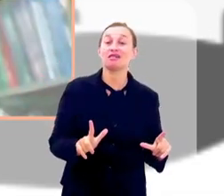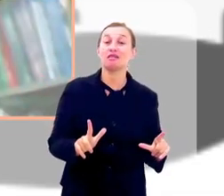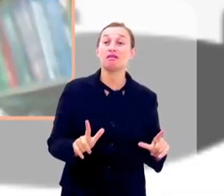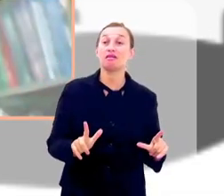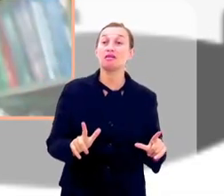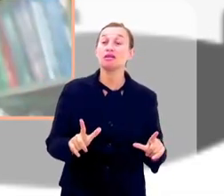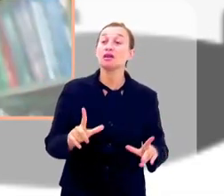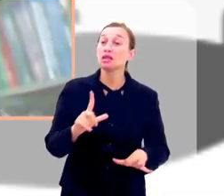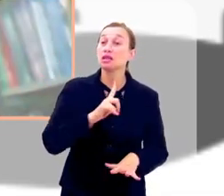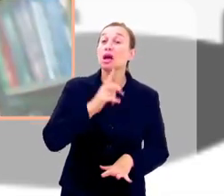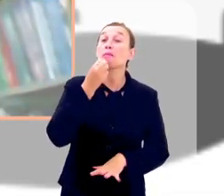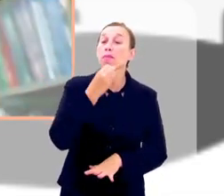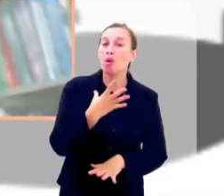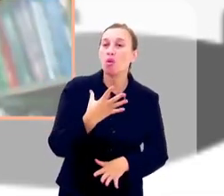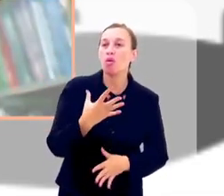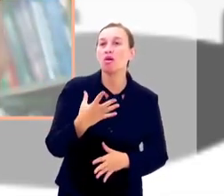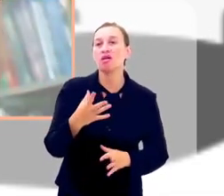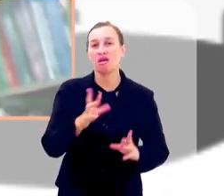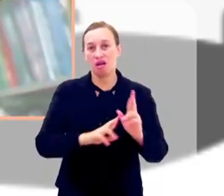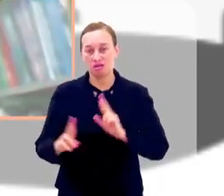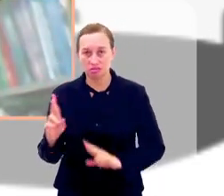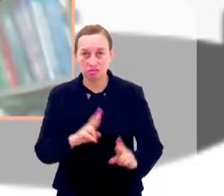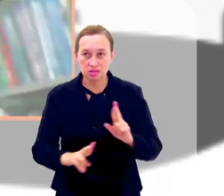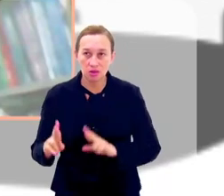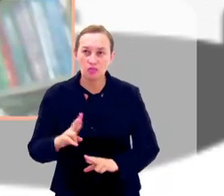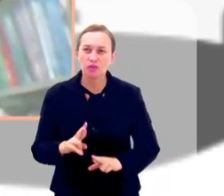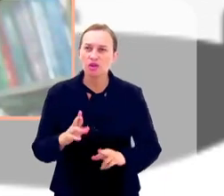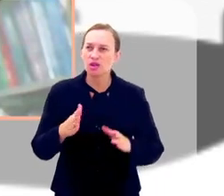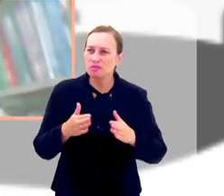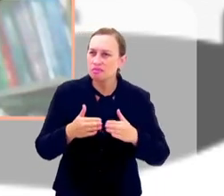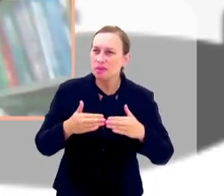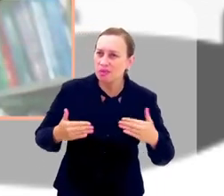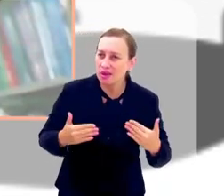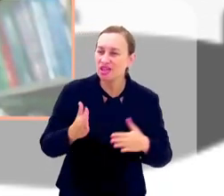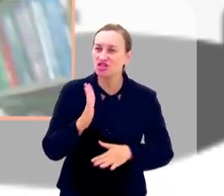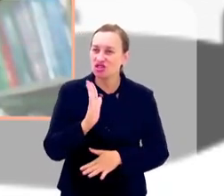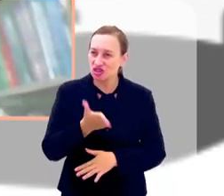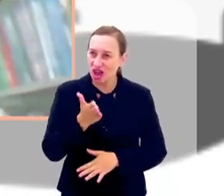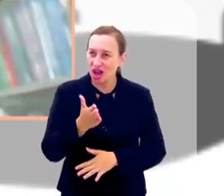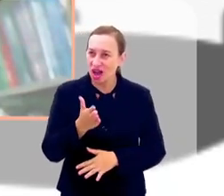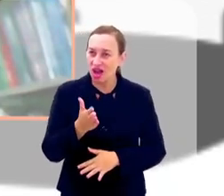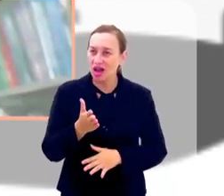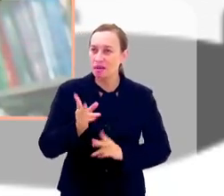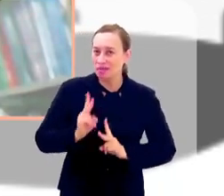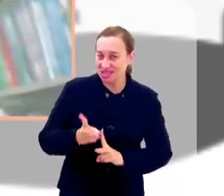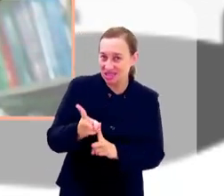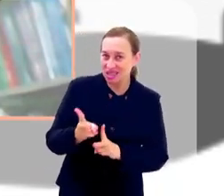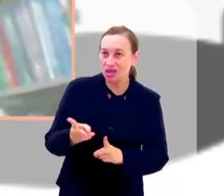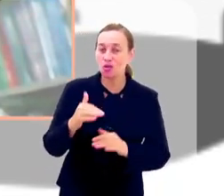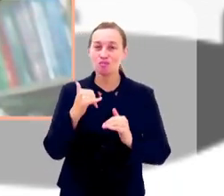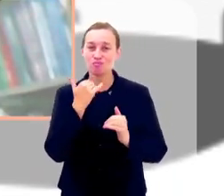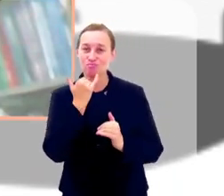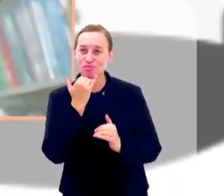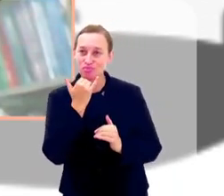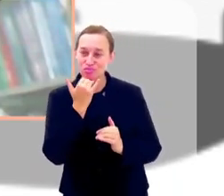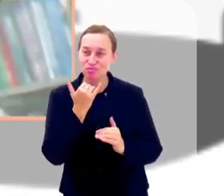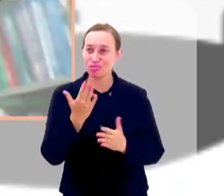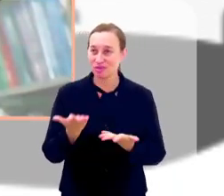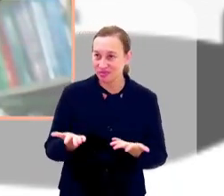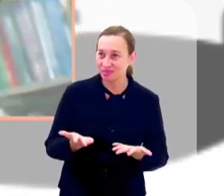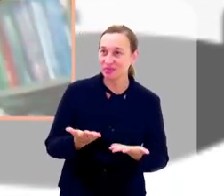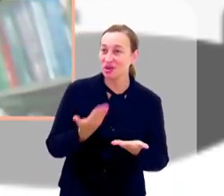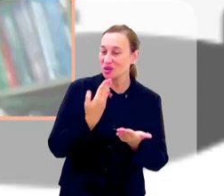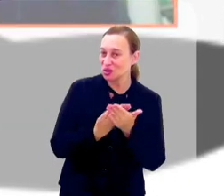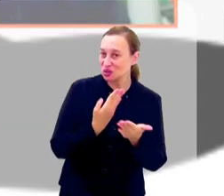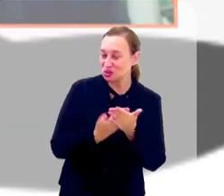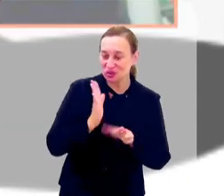felicidade é você ter bons relacionamentos. Você me permite aí já, para deixar e a gente seguir o papo? O